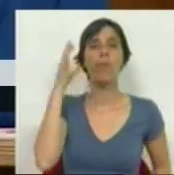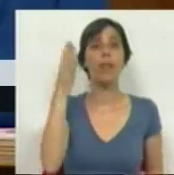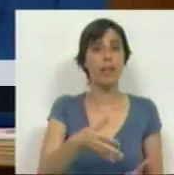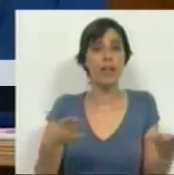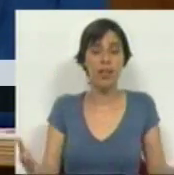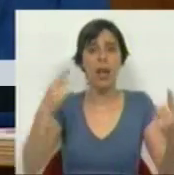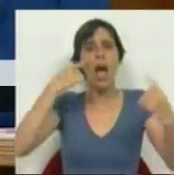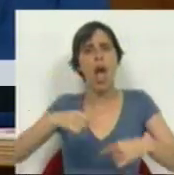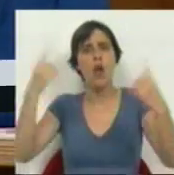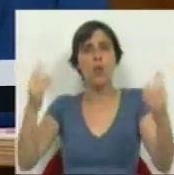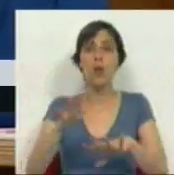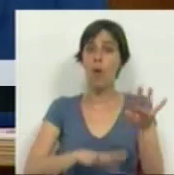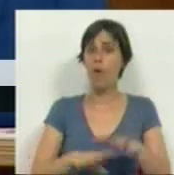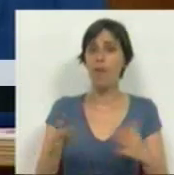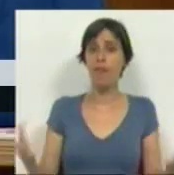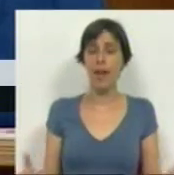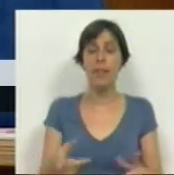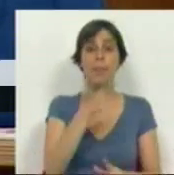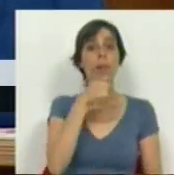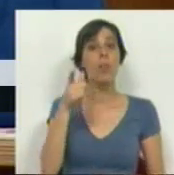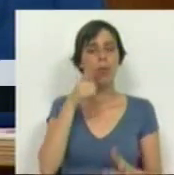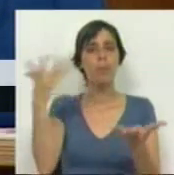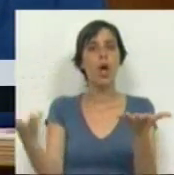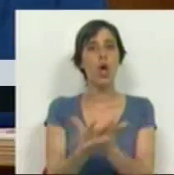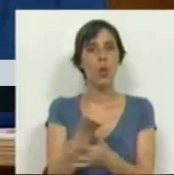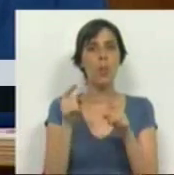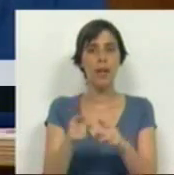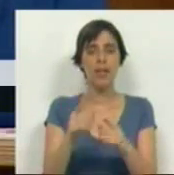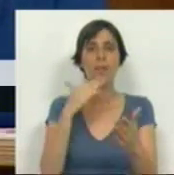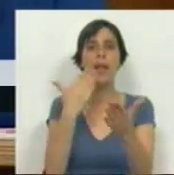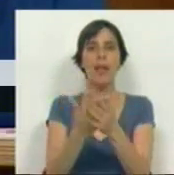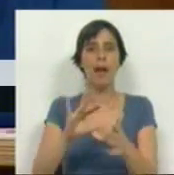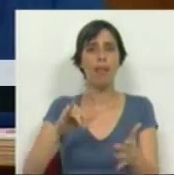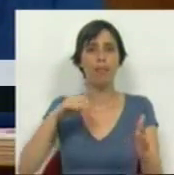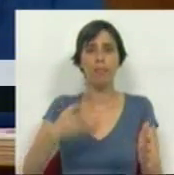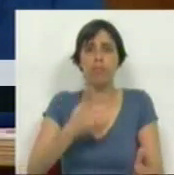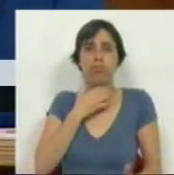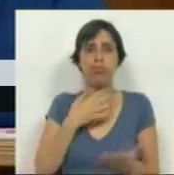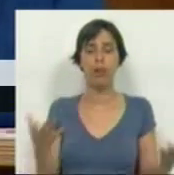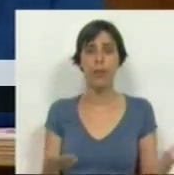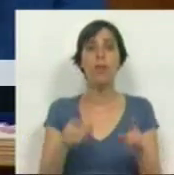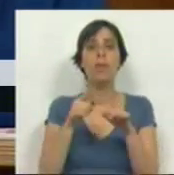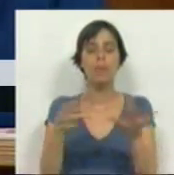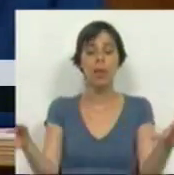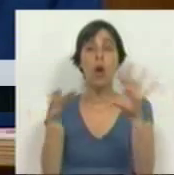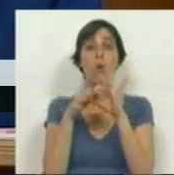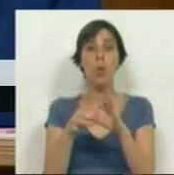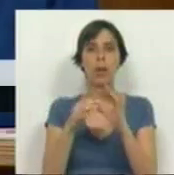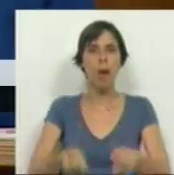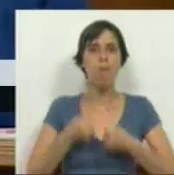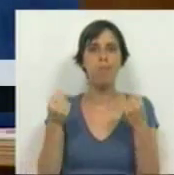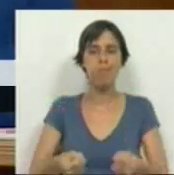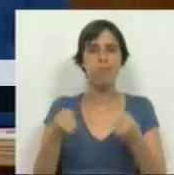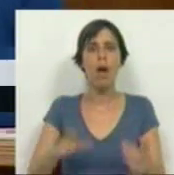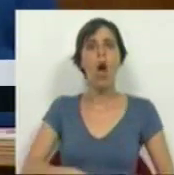diga, anuncie, faça. Prometeram a recuperação e levaram à bancarrota. Uma coligação incapaz